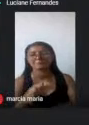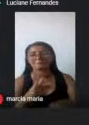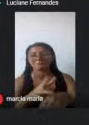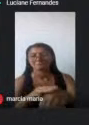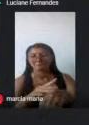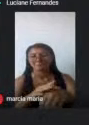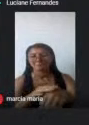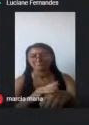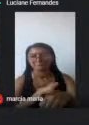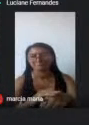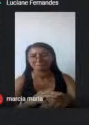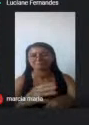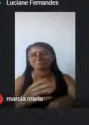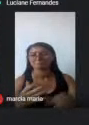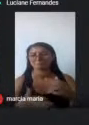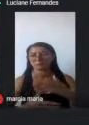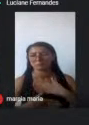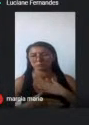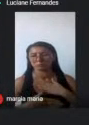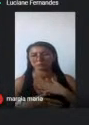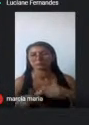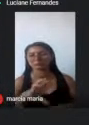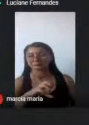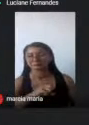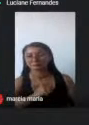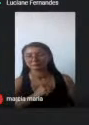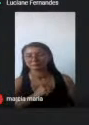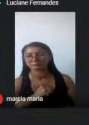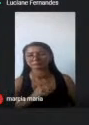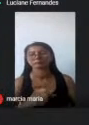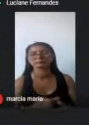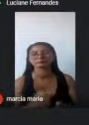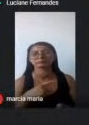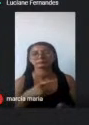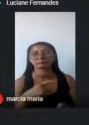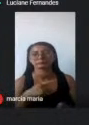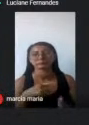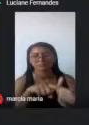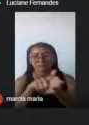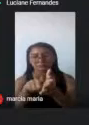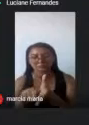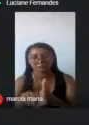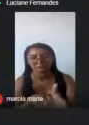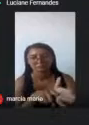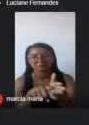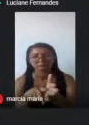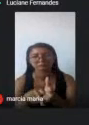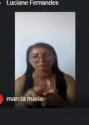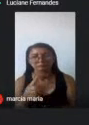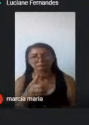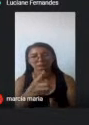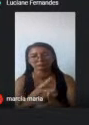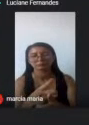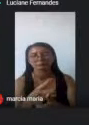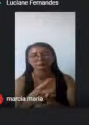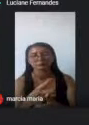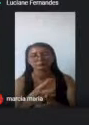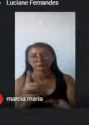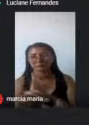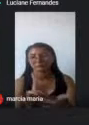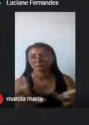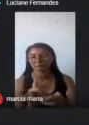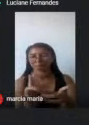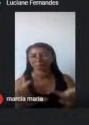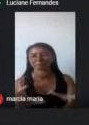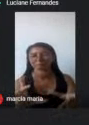nosso organismo. Temos uma rede de diagnóstico laboratorial disponível. Toda a atenção básica